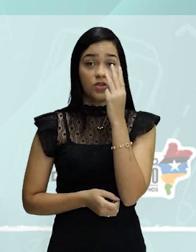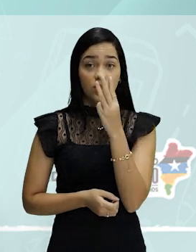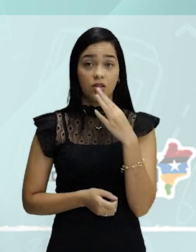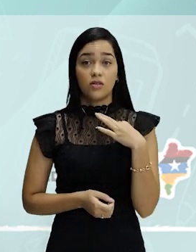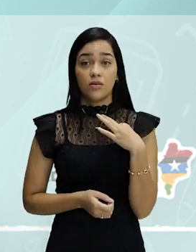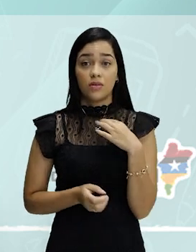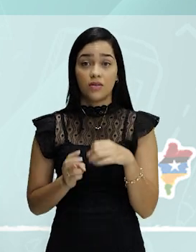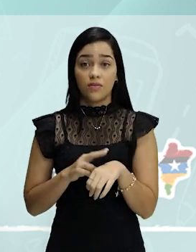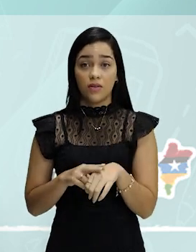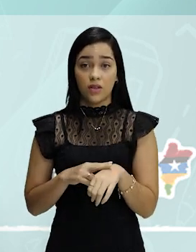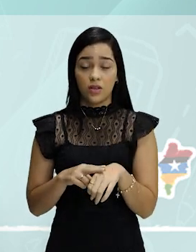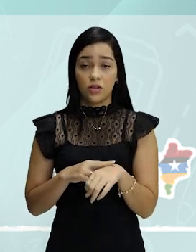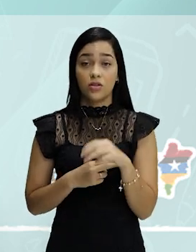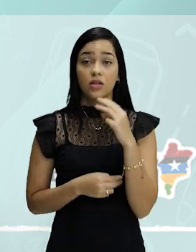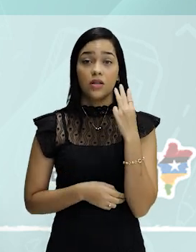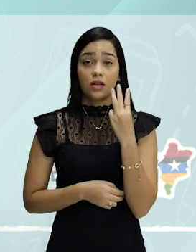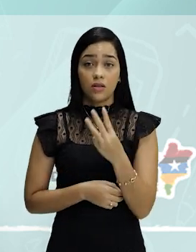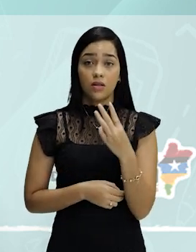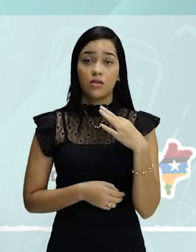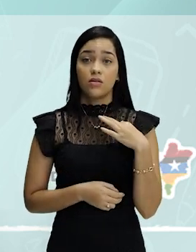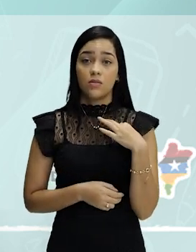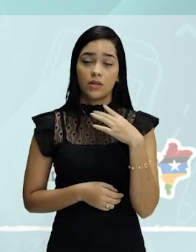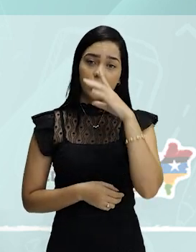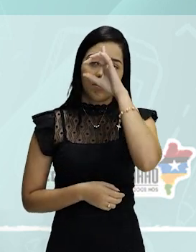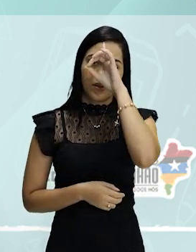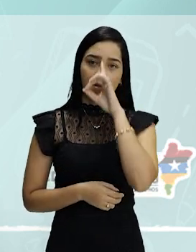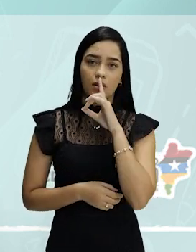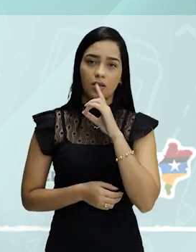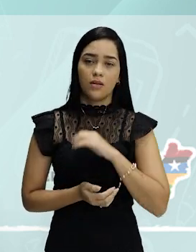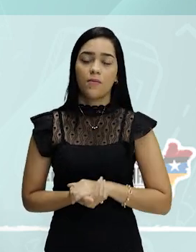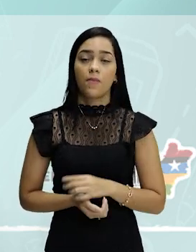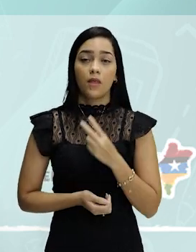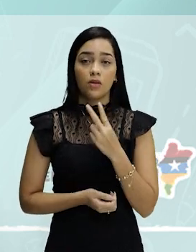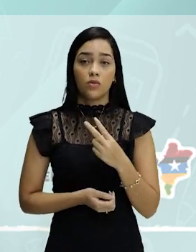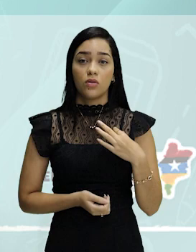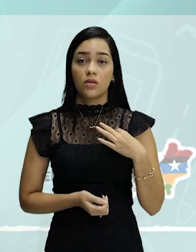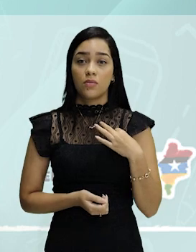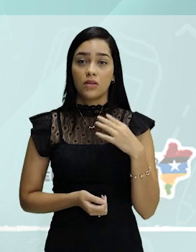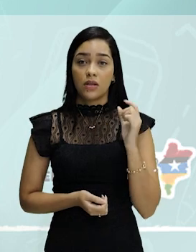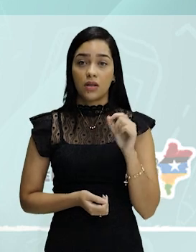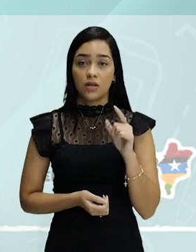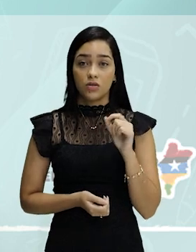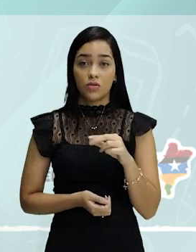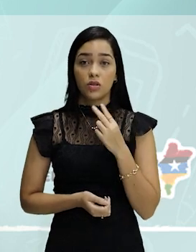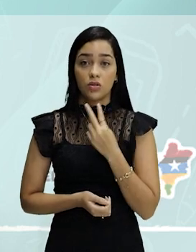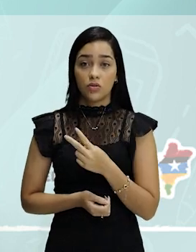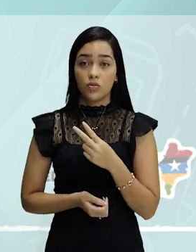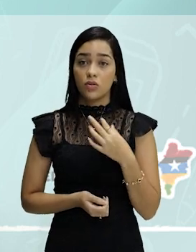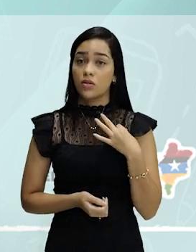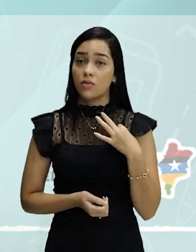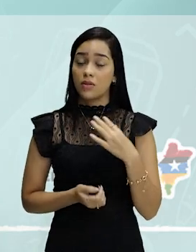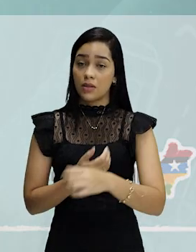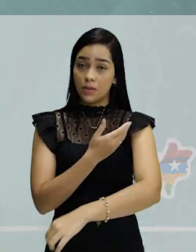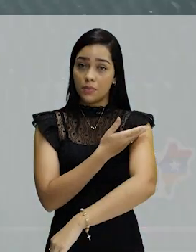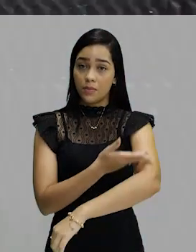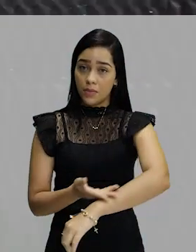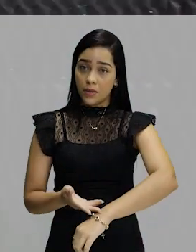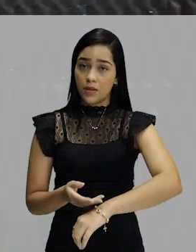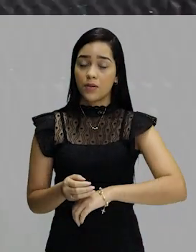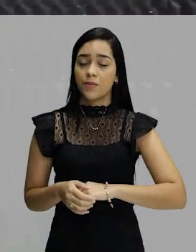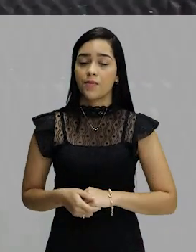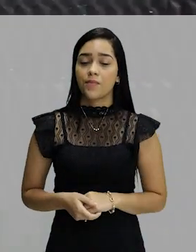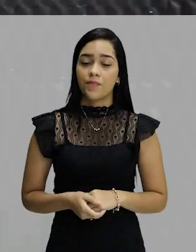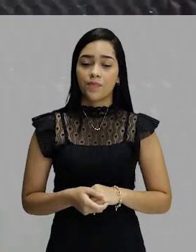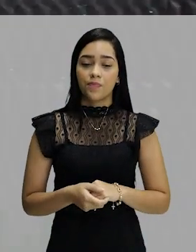com camisas verdes, 3 com camisas amarelas, 2 com camisas azuis e 2 com as camisas brancas. Então vamos